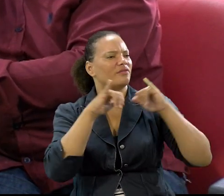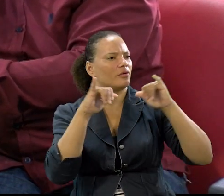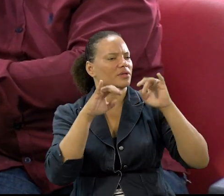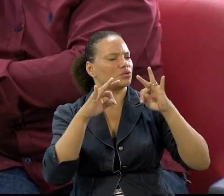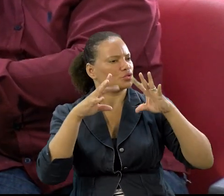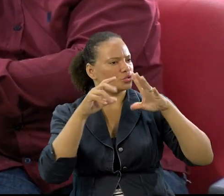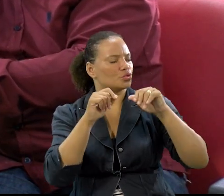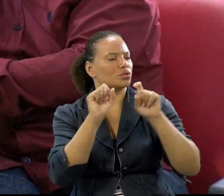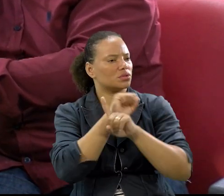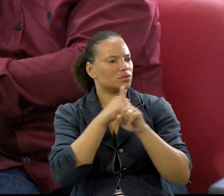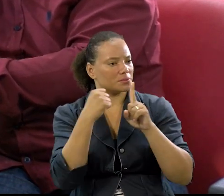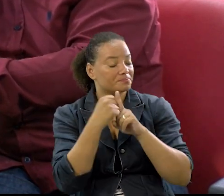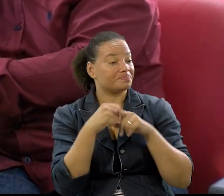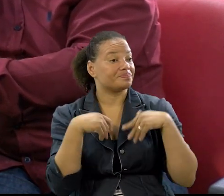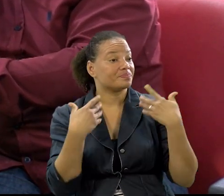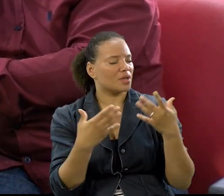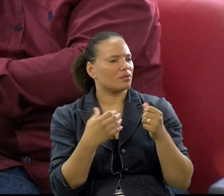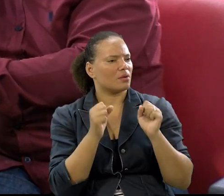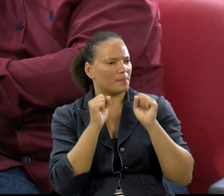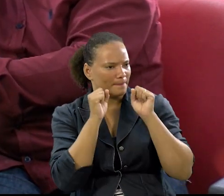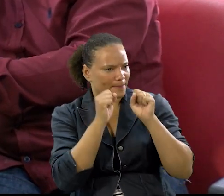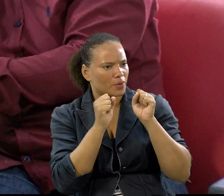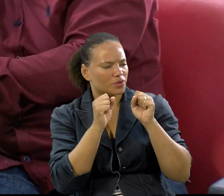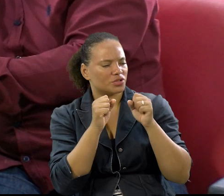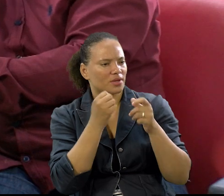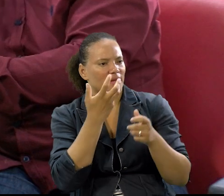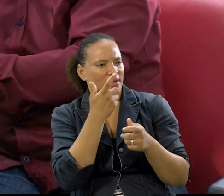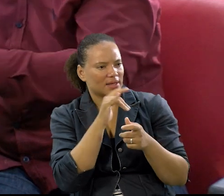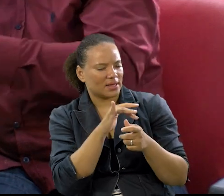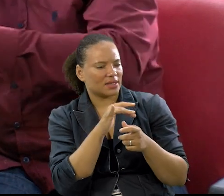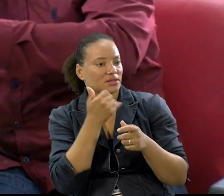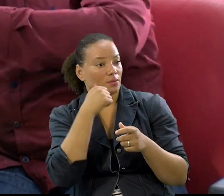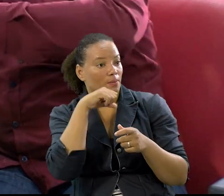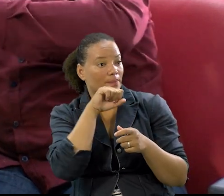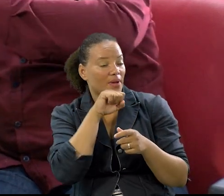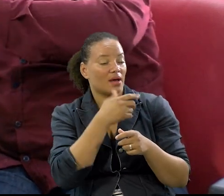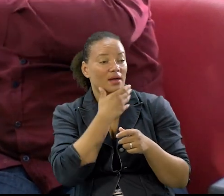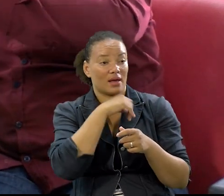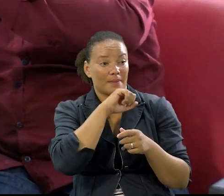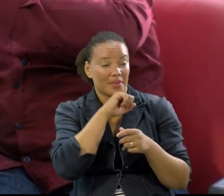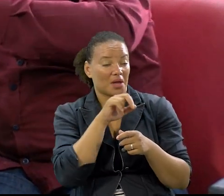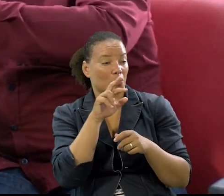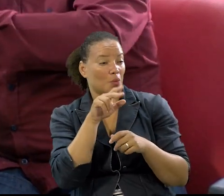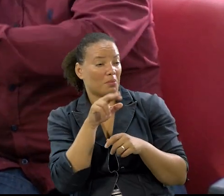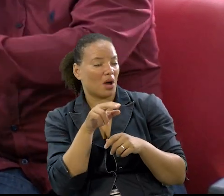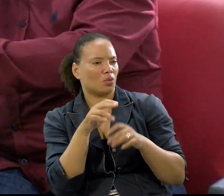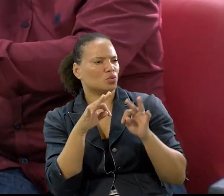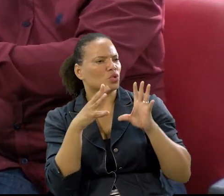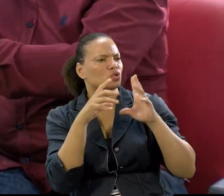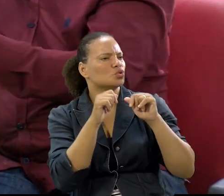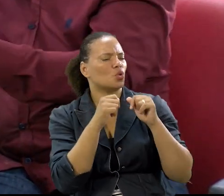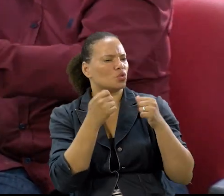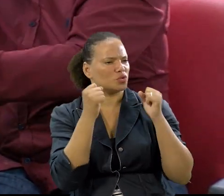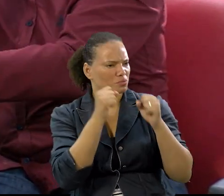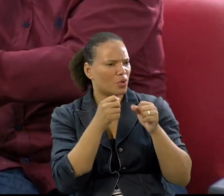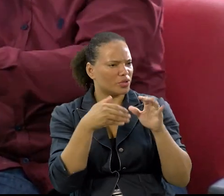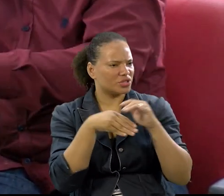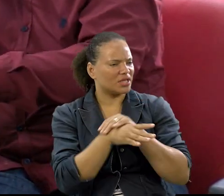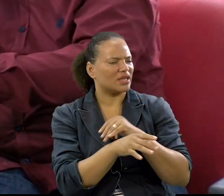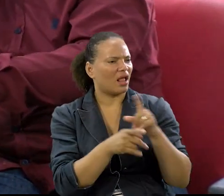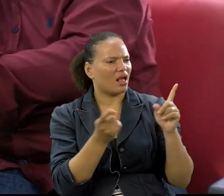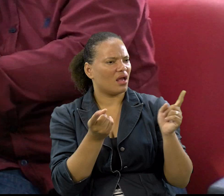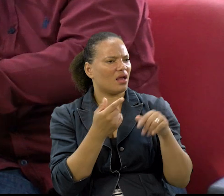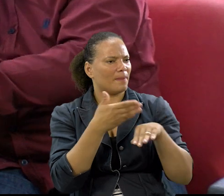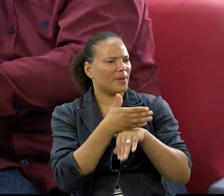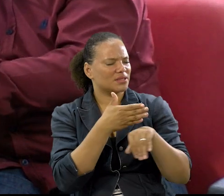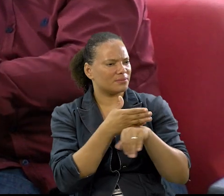eh é permitido Por exemplo quando vai levar a criança vai sempre o pai a mãe o irmão e quem que pode entrar